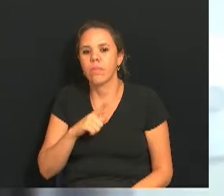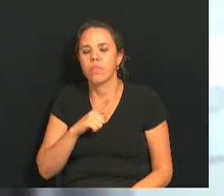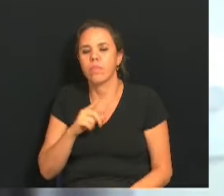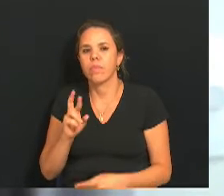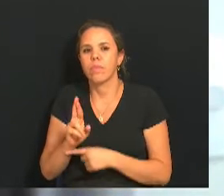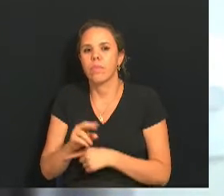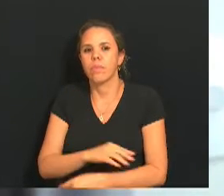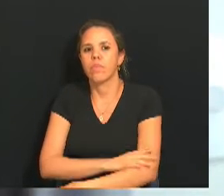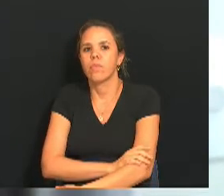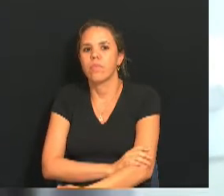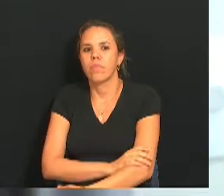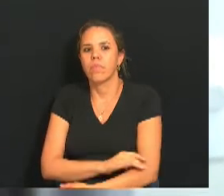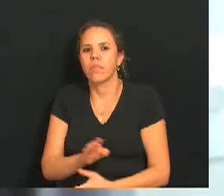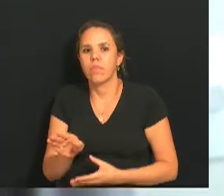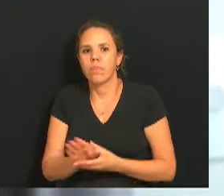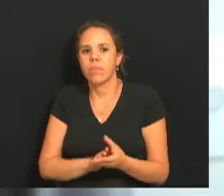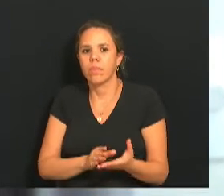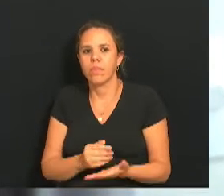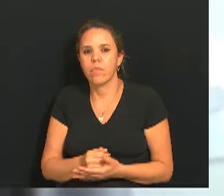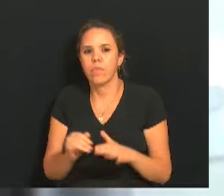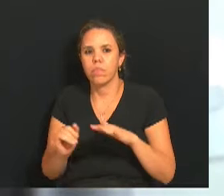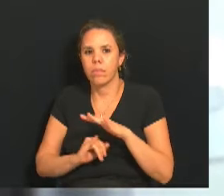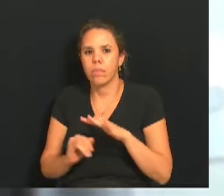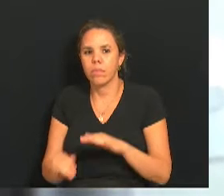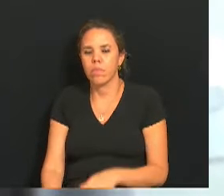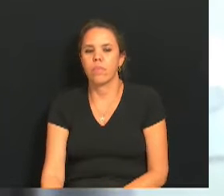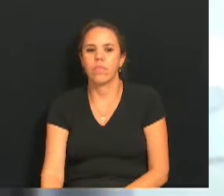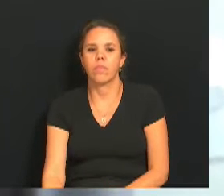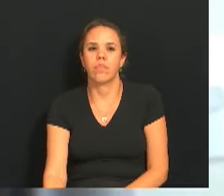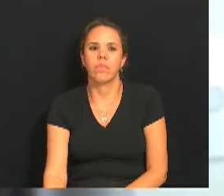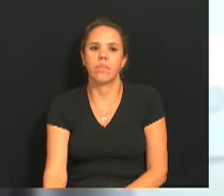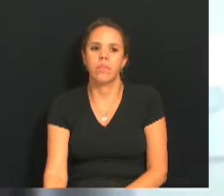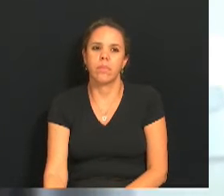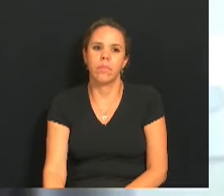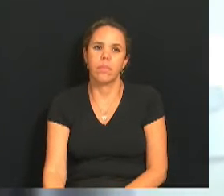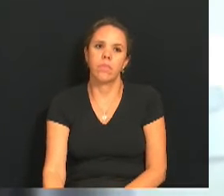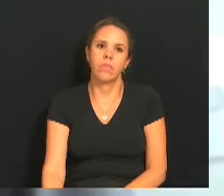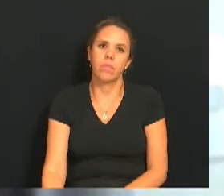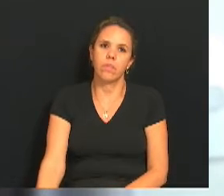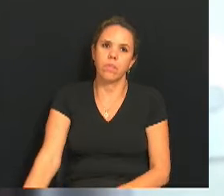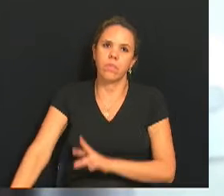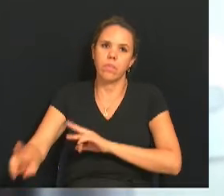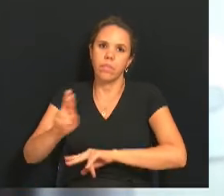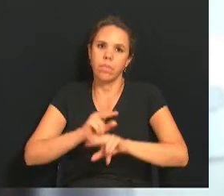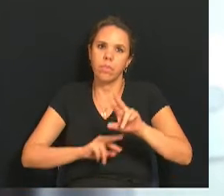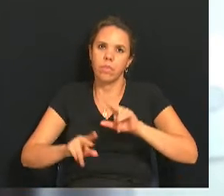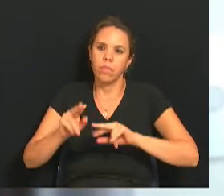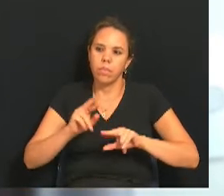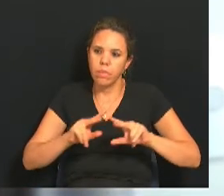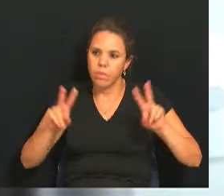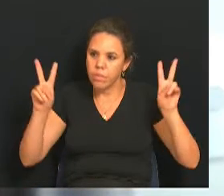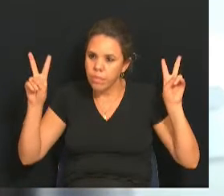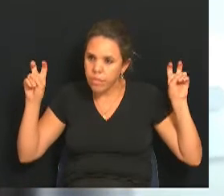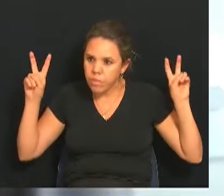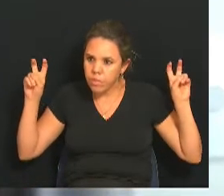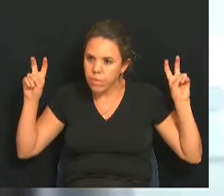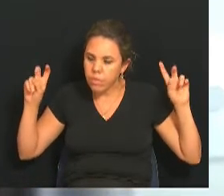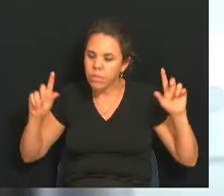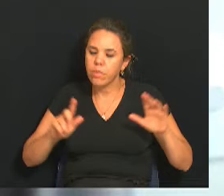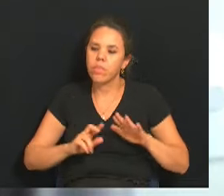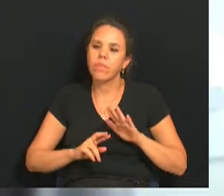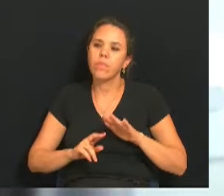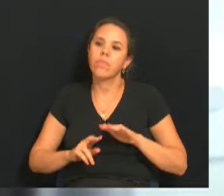nos conselhos, por exemplo, entidades que lidam com a questão da diversidade, questões de gênero,